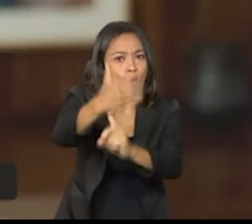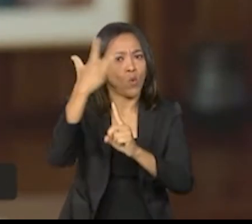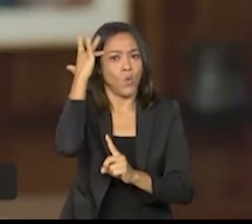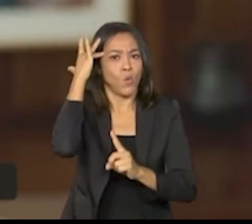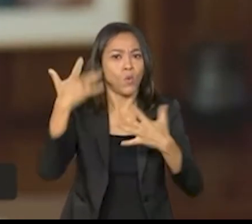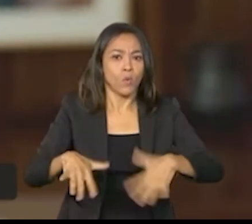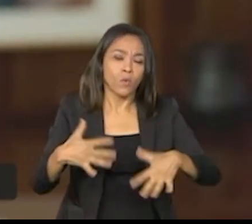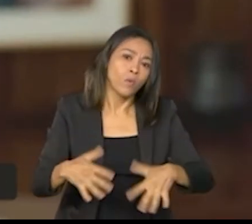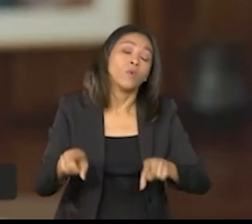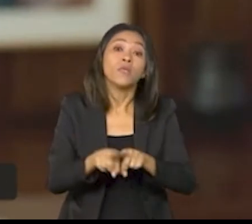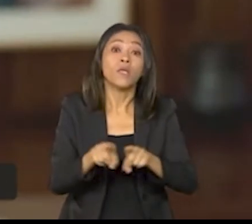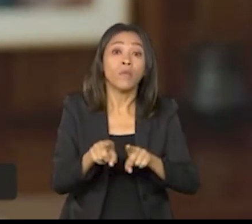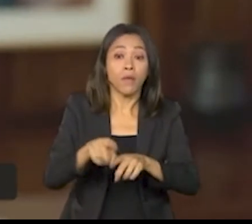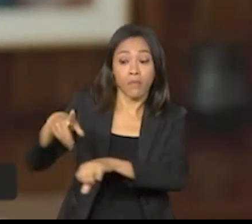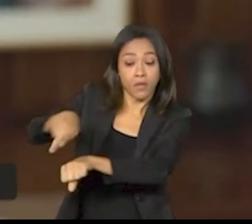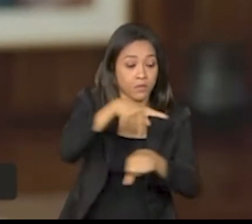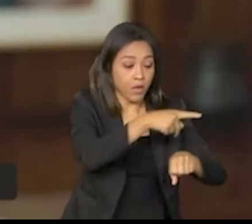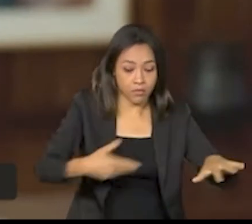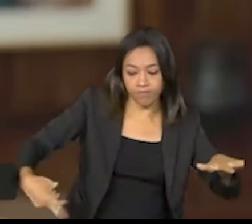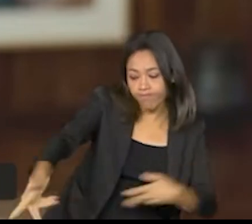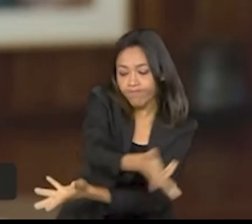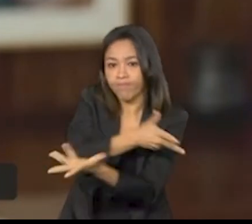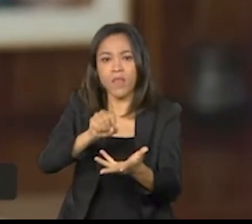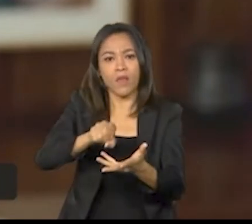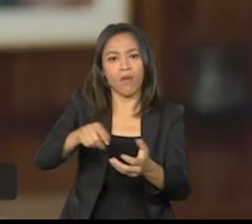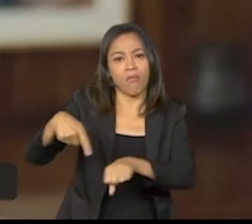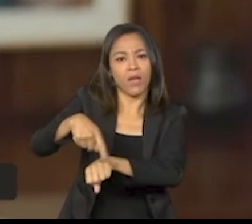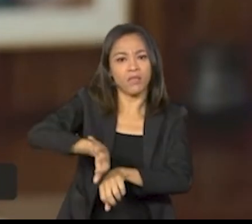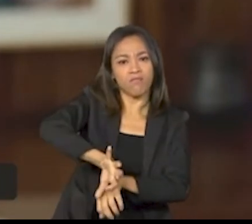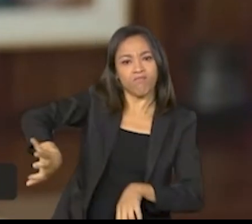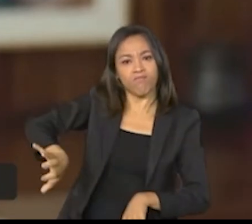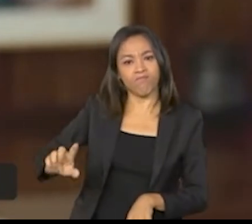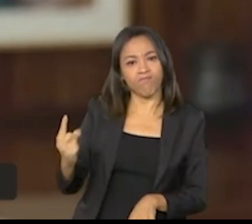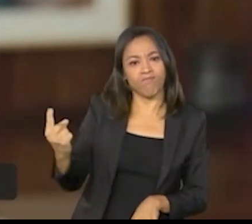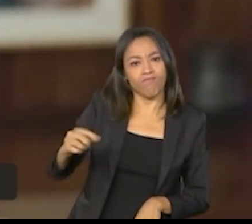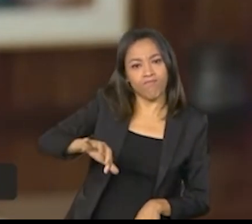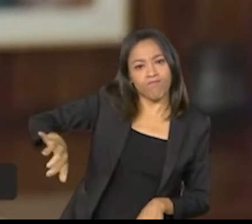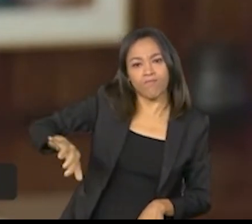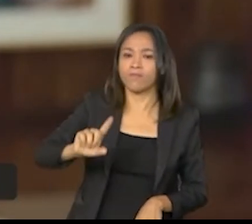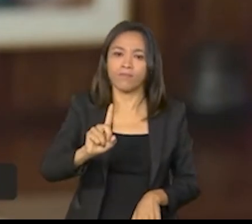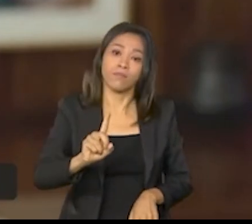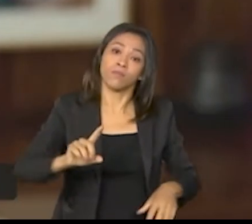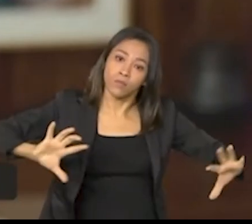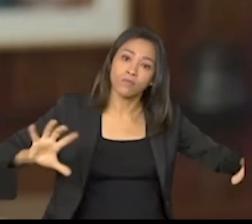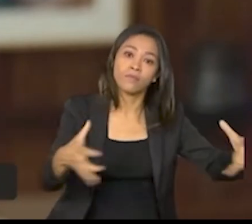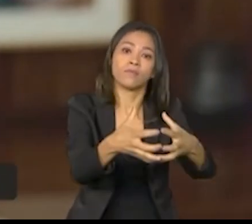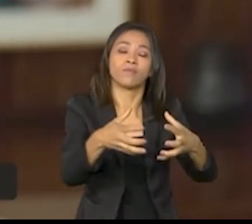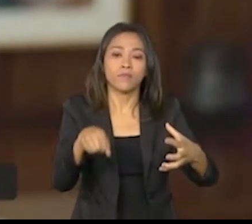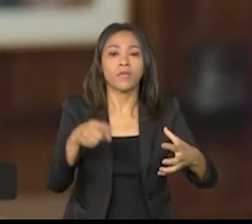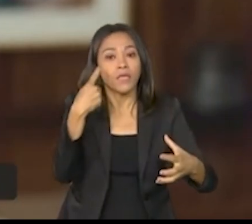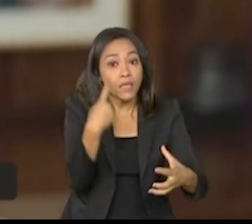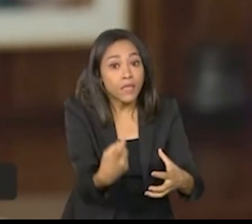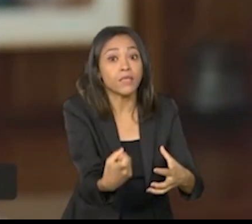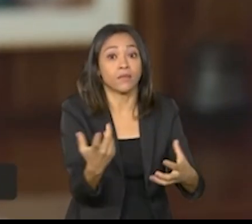de Marcos multilaterais não excludentes em que as voz dos governos propere sobre interesses